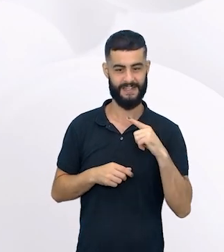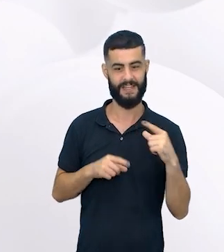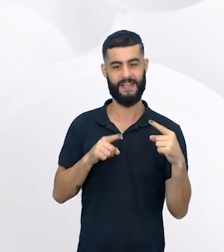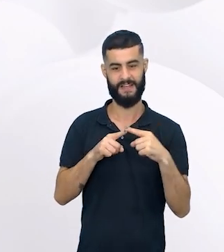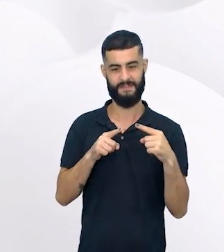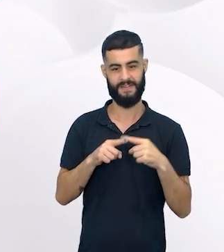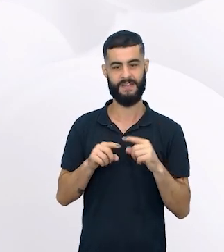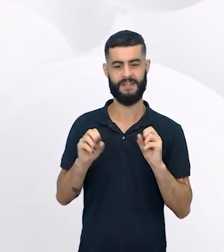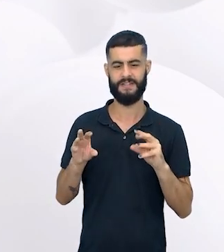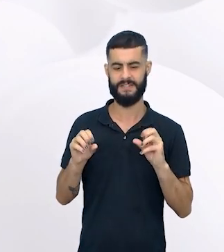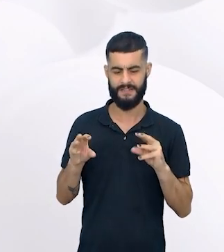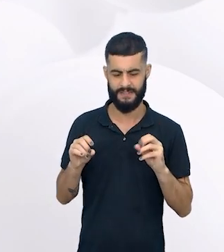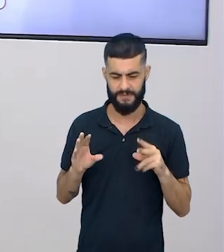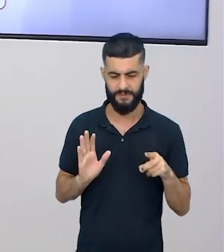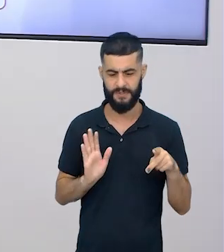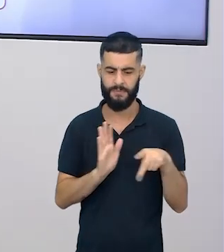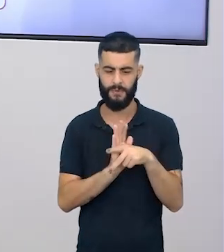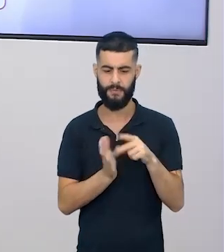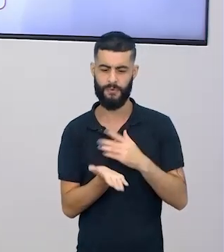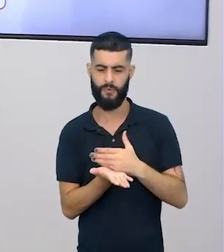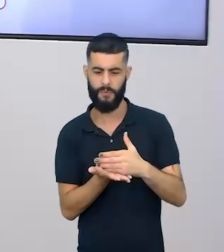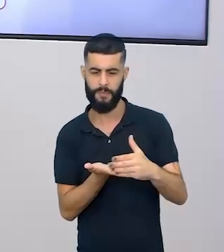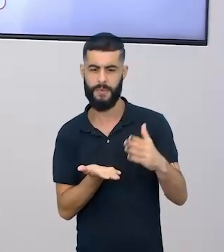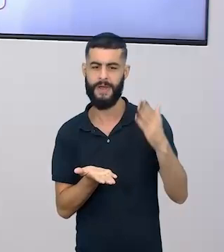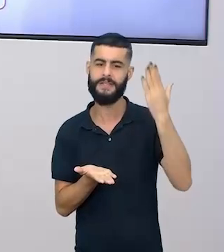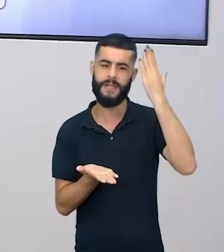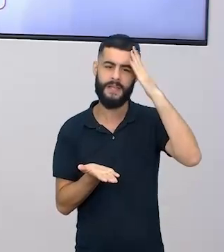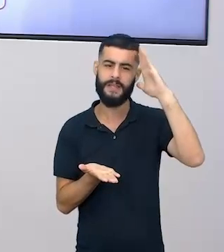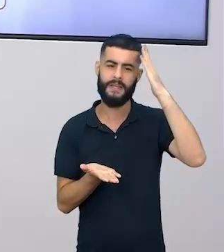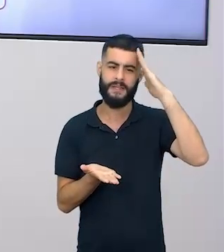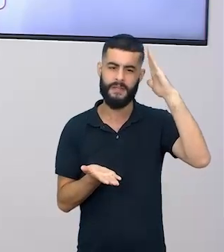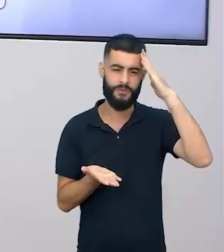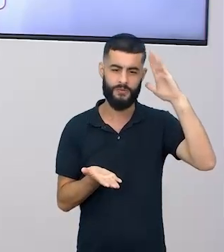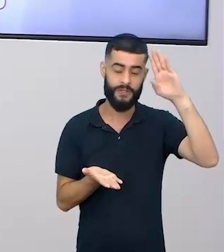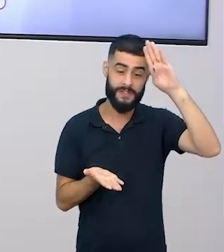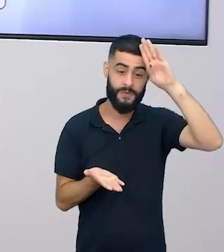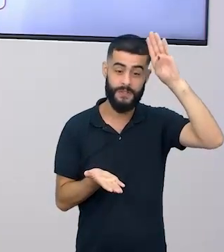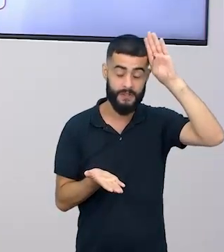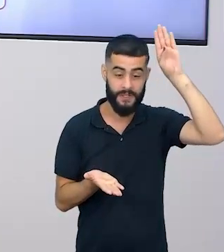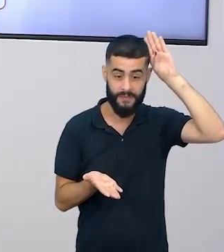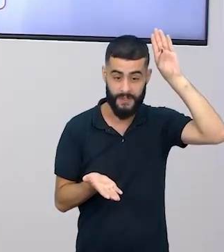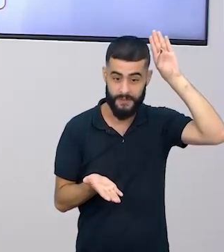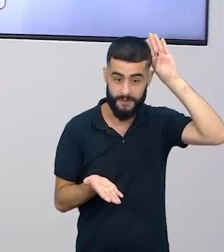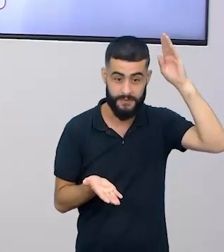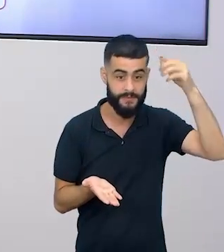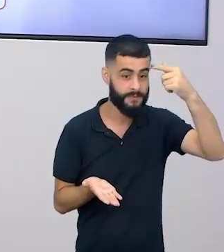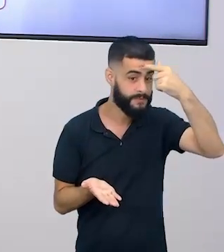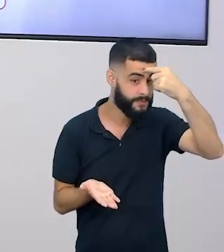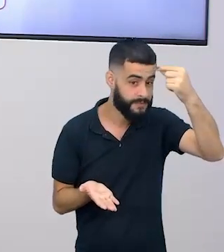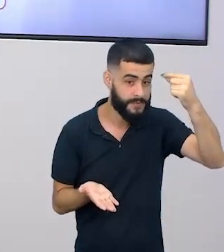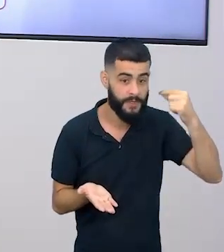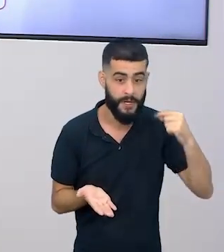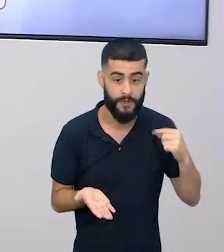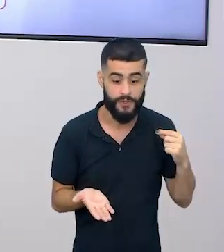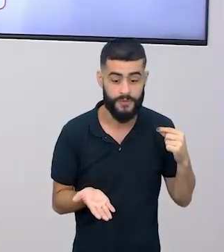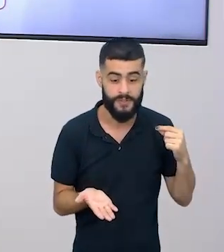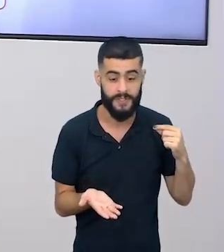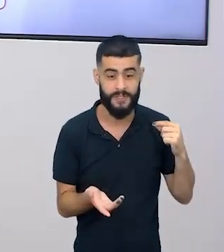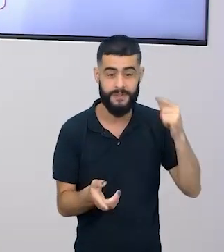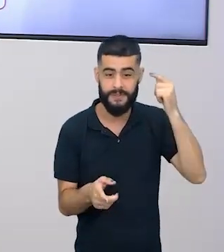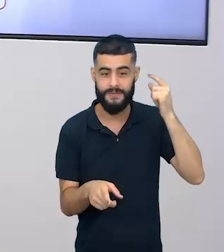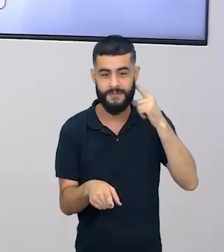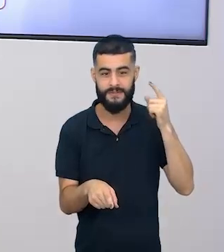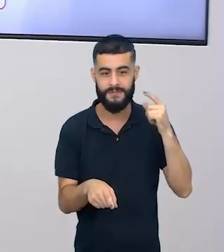começa então a fazer essa graduação acadêmica, seja em qualquer área do conhecimento humano, mas voltado para dar aula em escolas, por